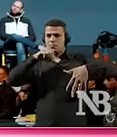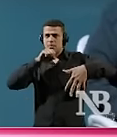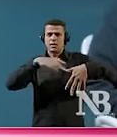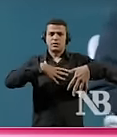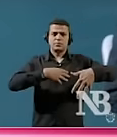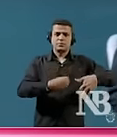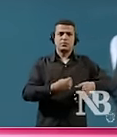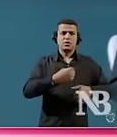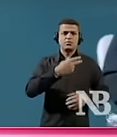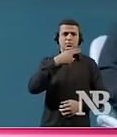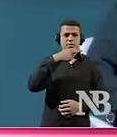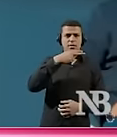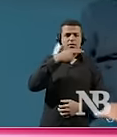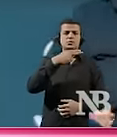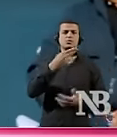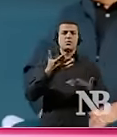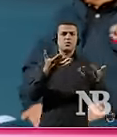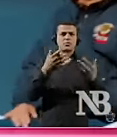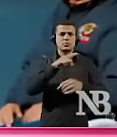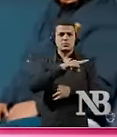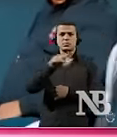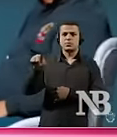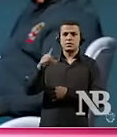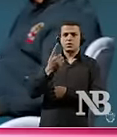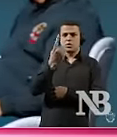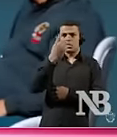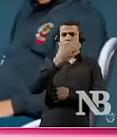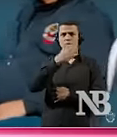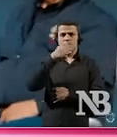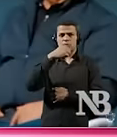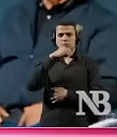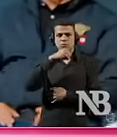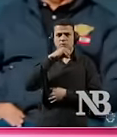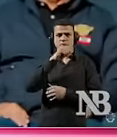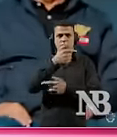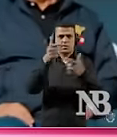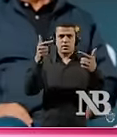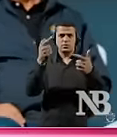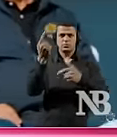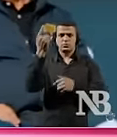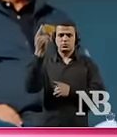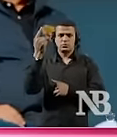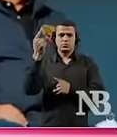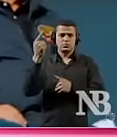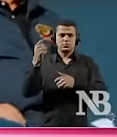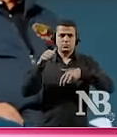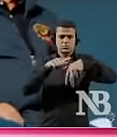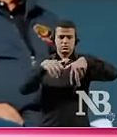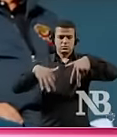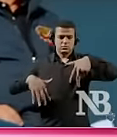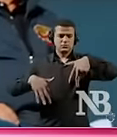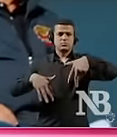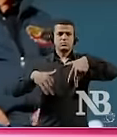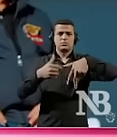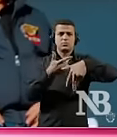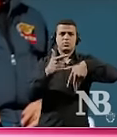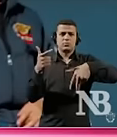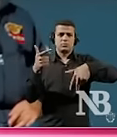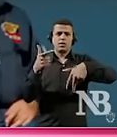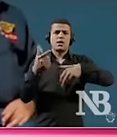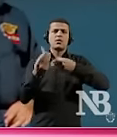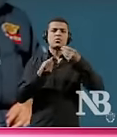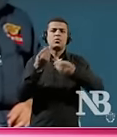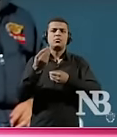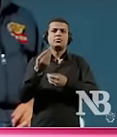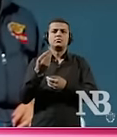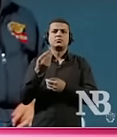os netos, eu quero que você tire agora como se um dos seus avós não existisse. Se o seu avô não existisse, quem